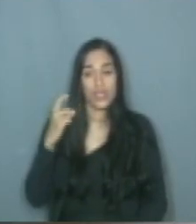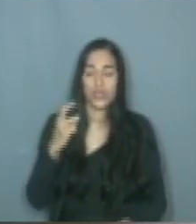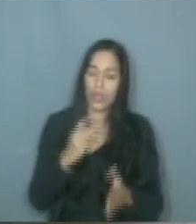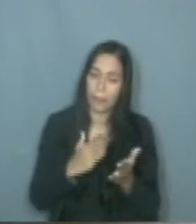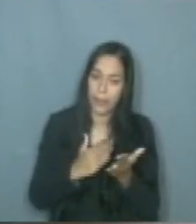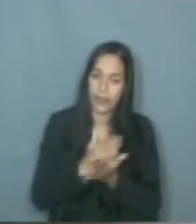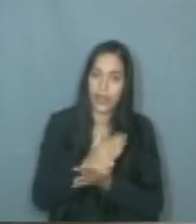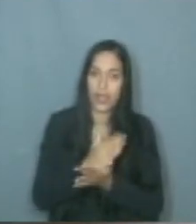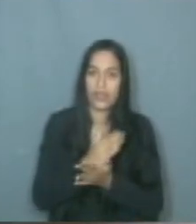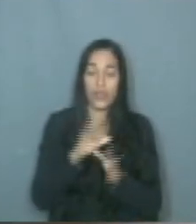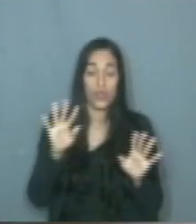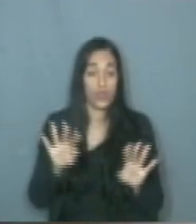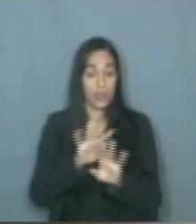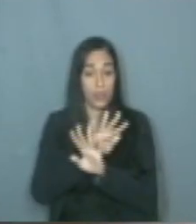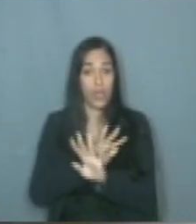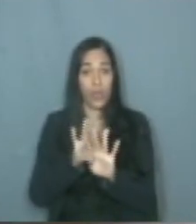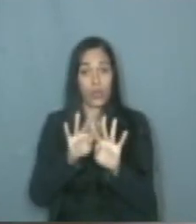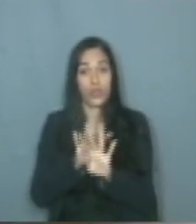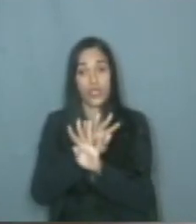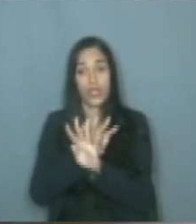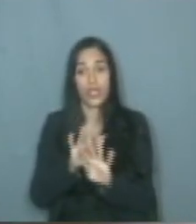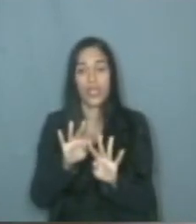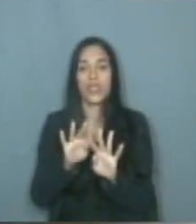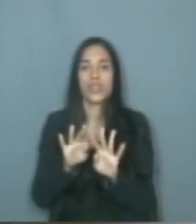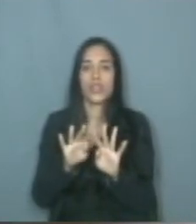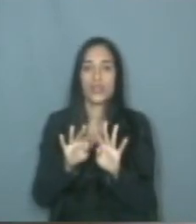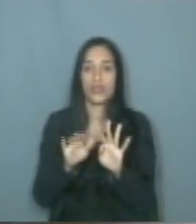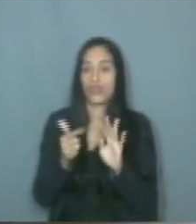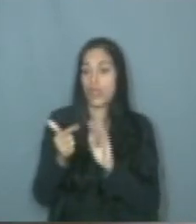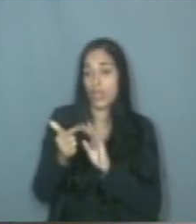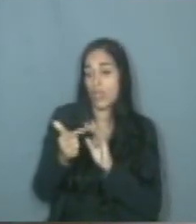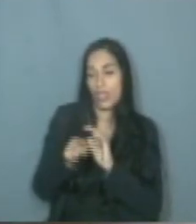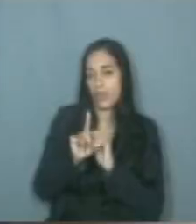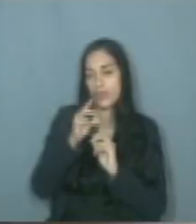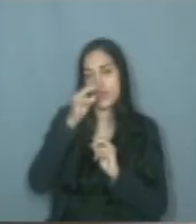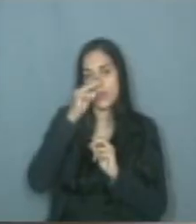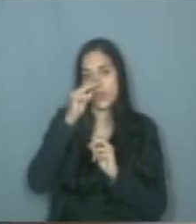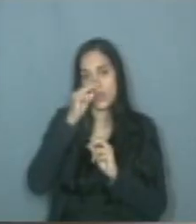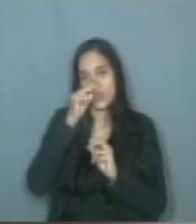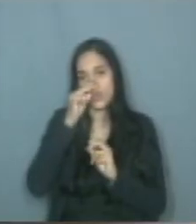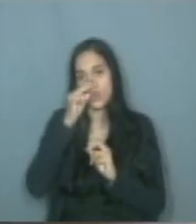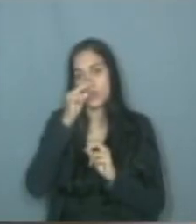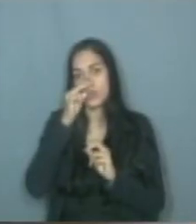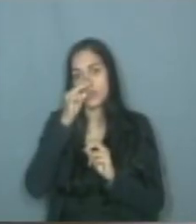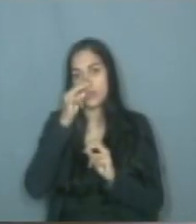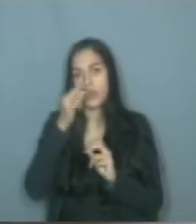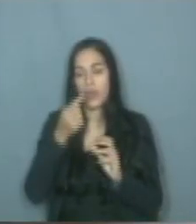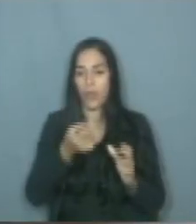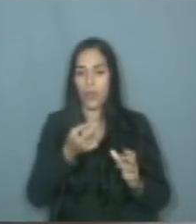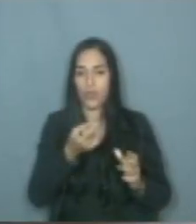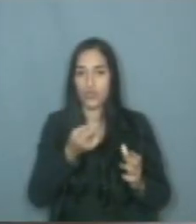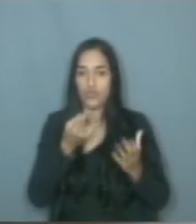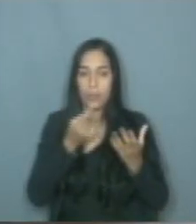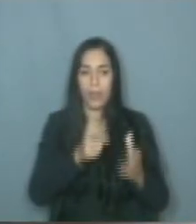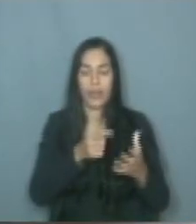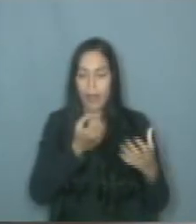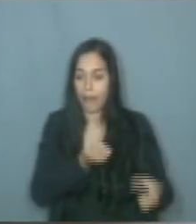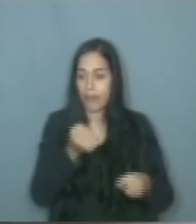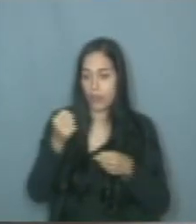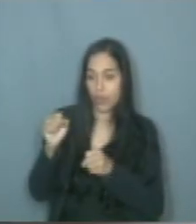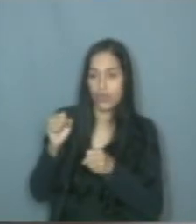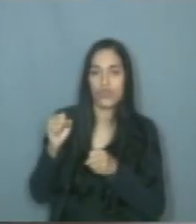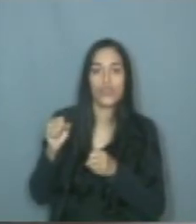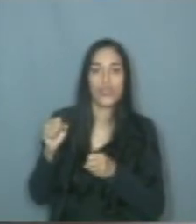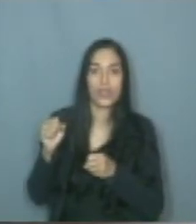aprovado. E os blocos líricos que não são gospel, ou os maracatus que não são